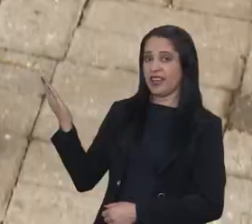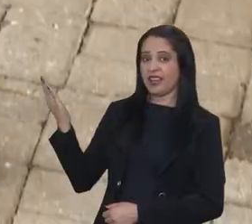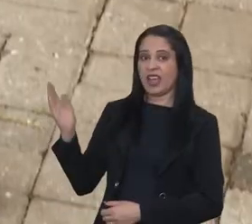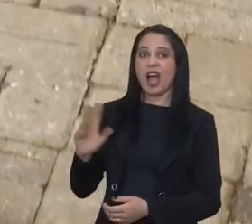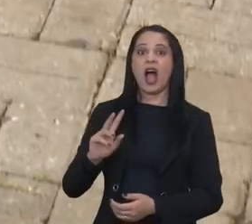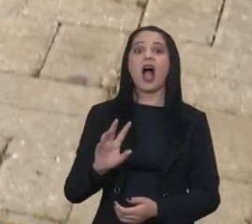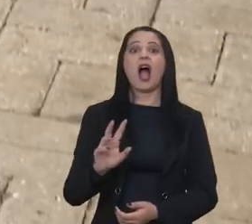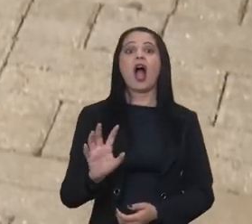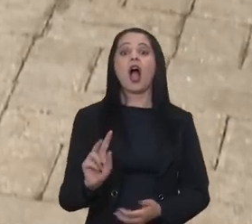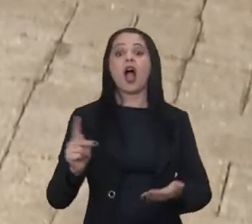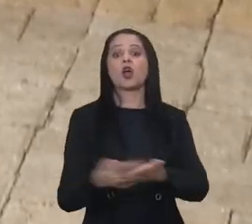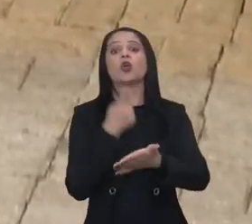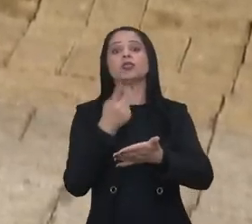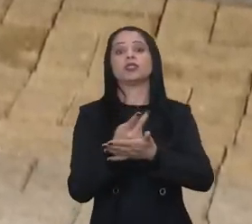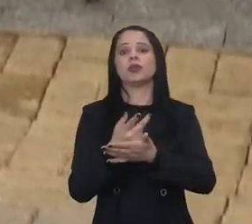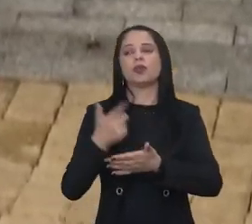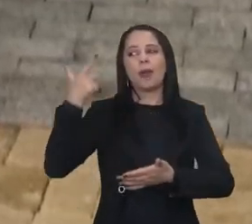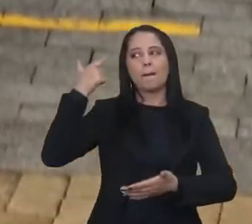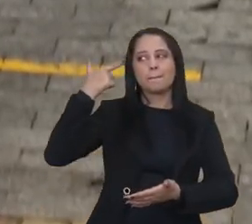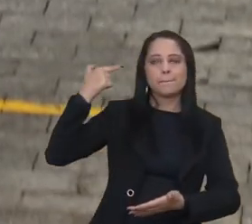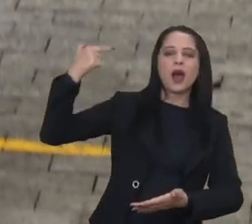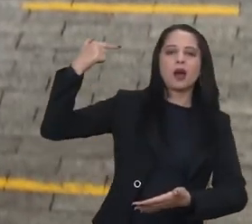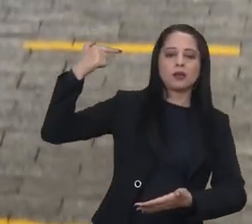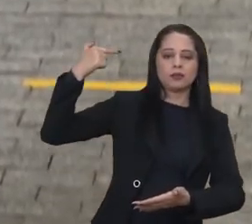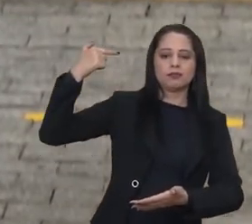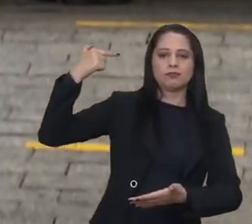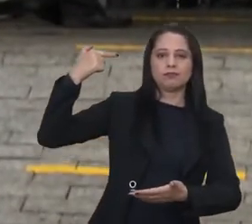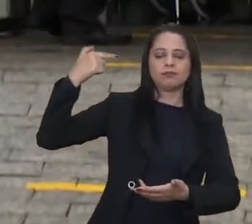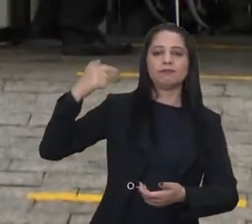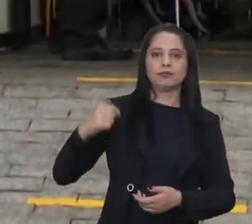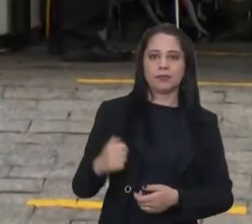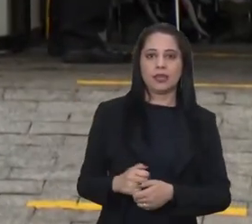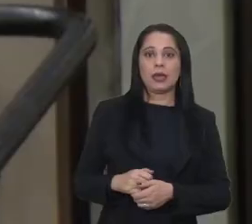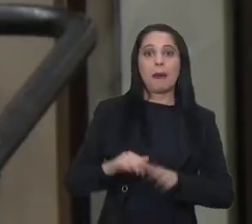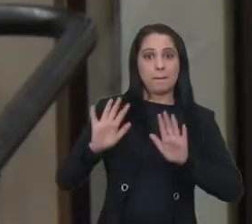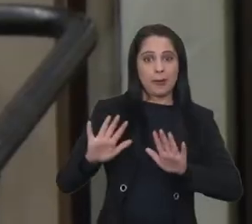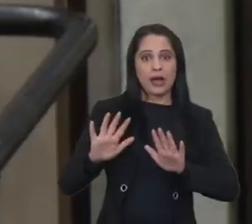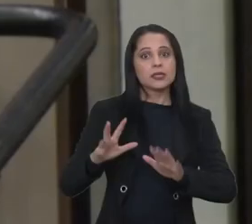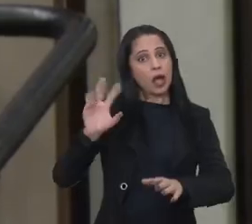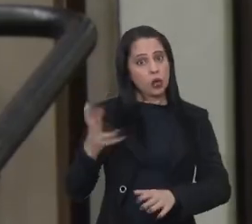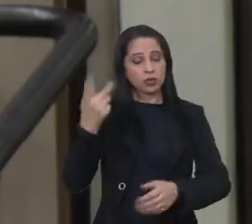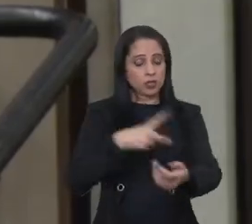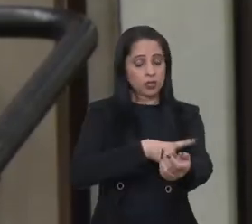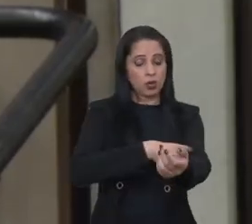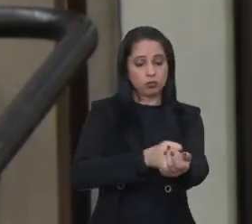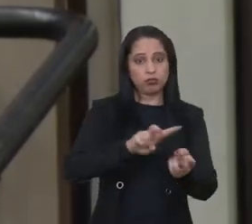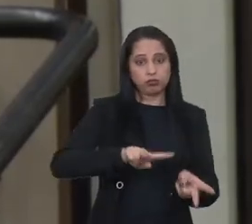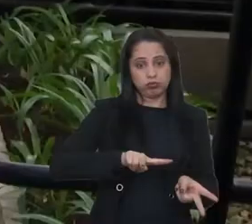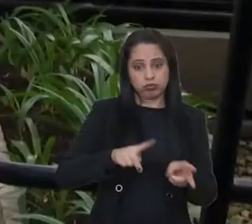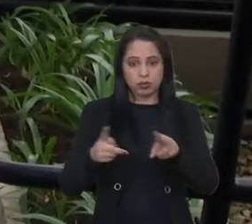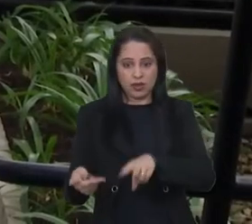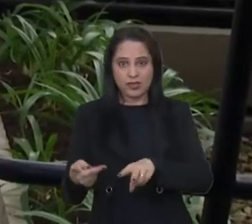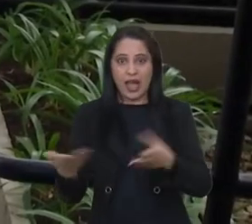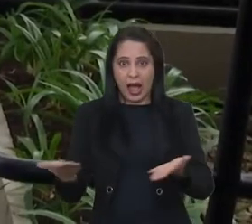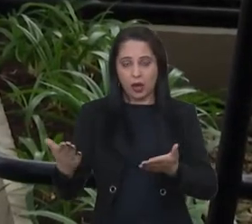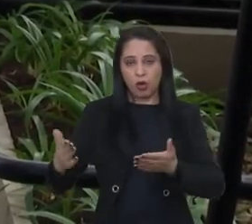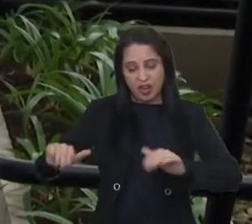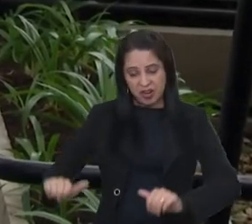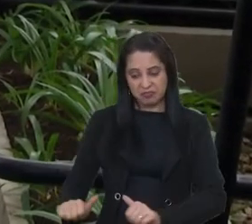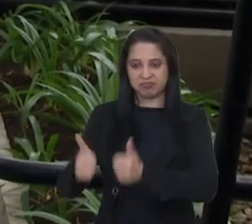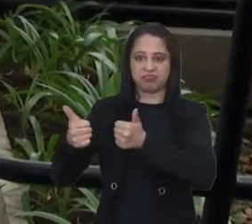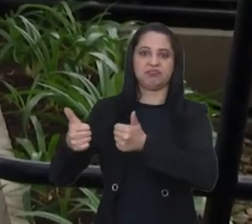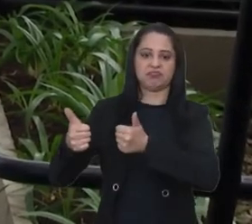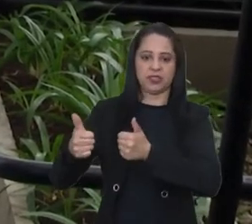Thales ele reagiu a um assalto em 2002 e acabou levando um tiro as doações de sangue que recebeu foram